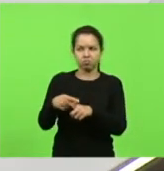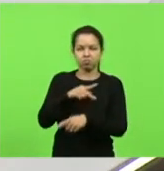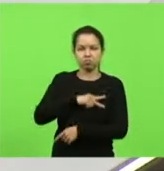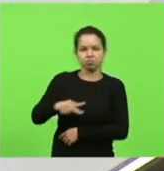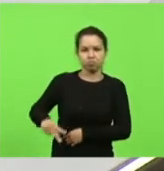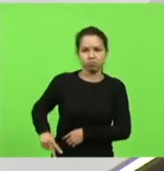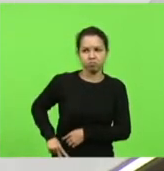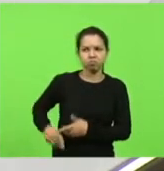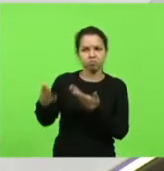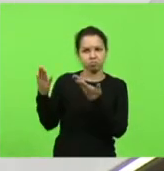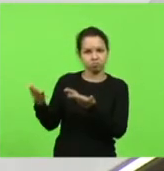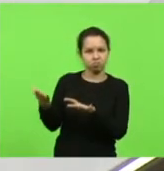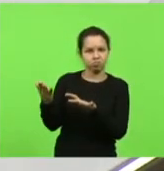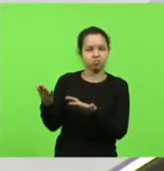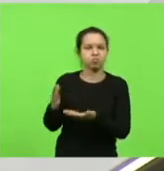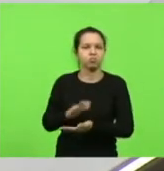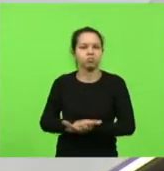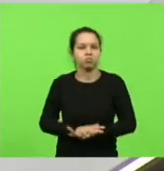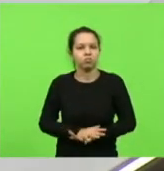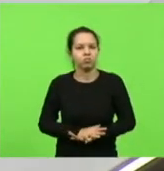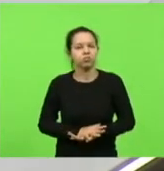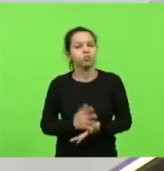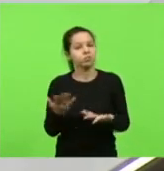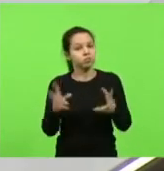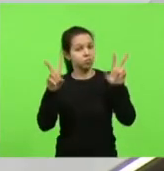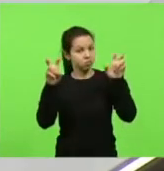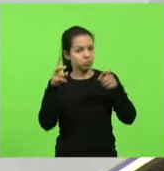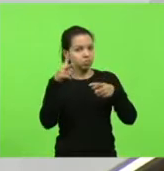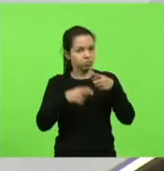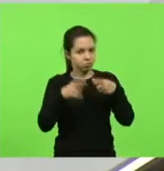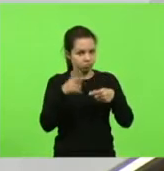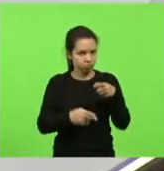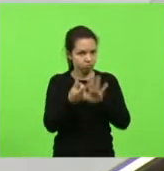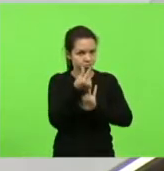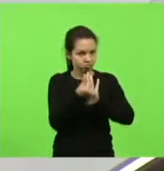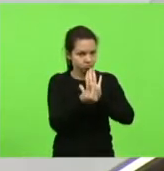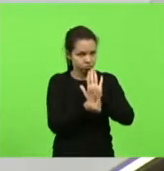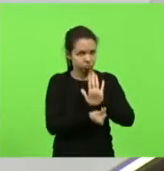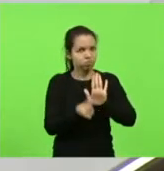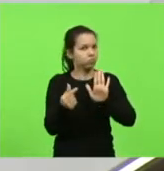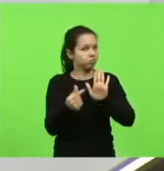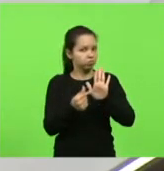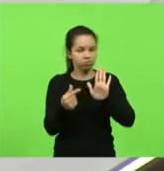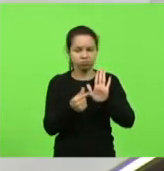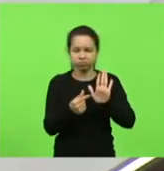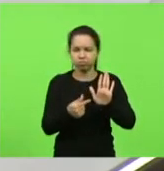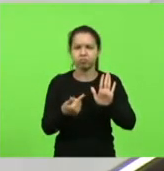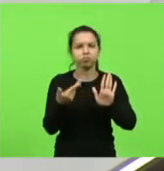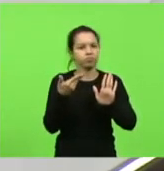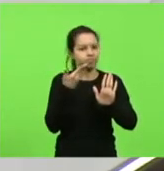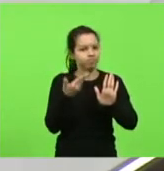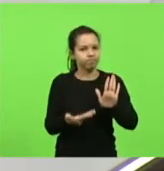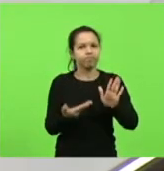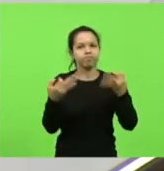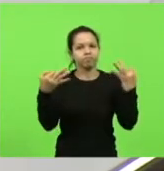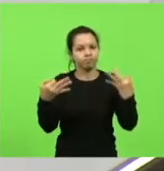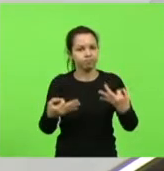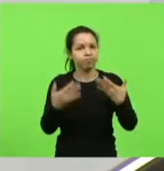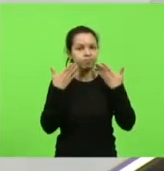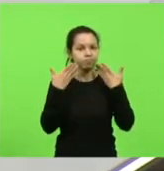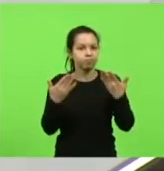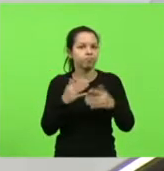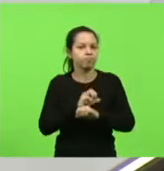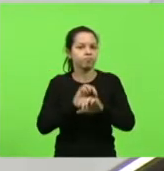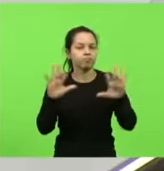E este caso dos cortes no orçamento é um caso clássico, que infelizmente Santa